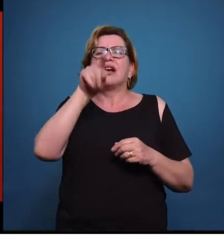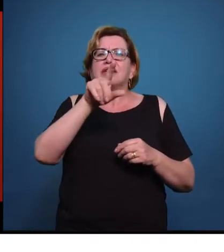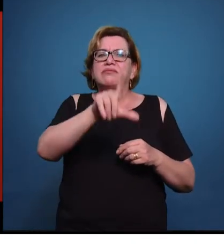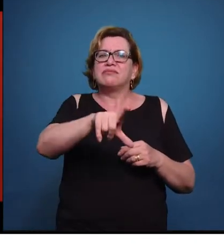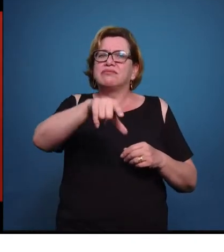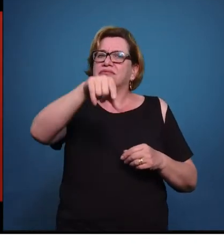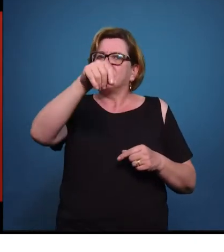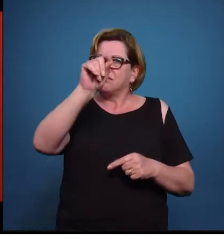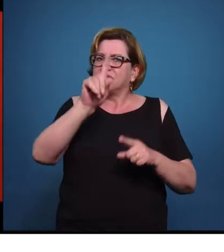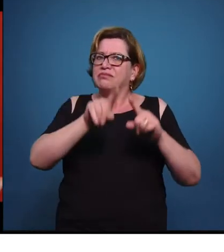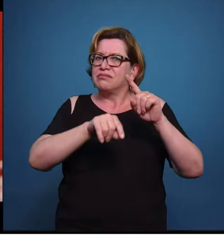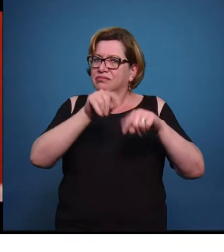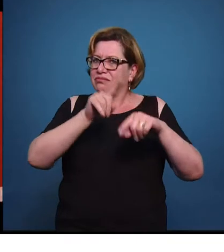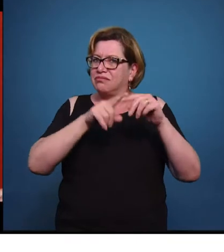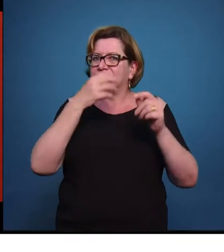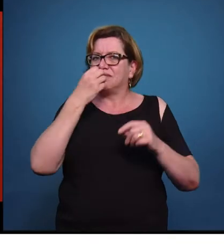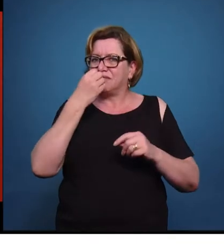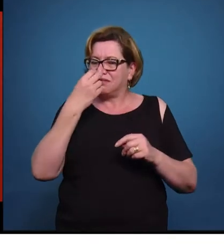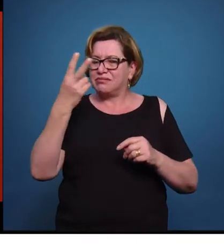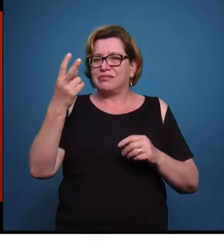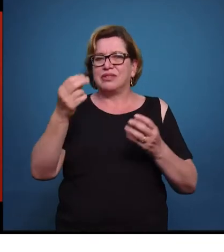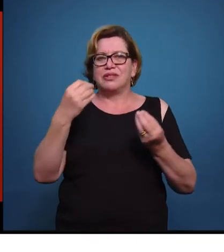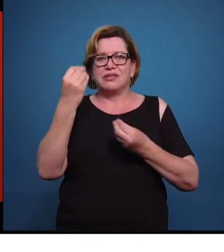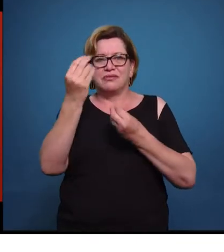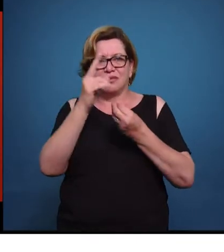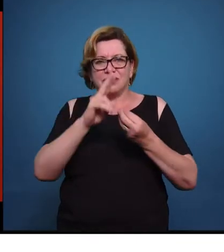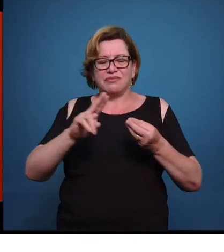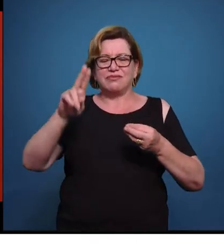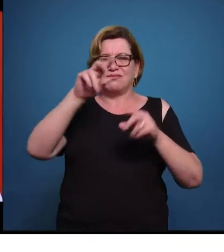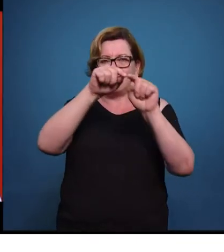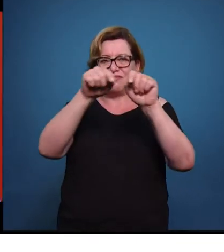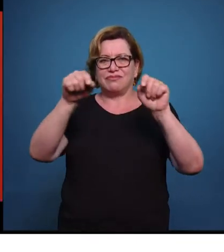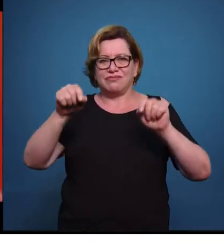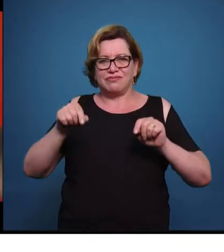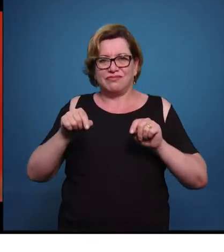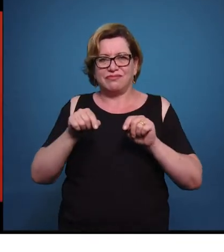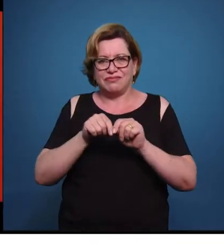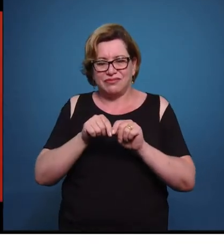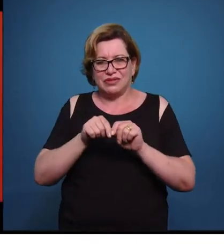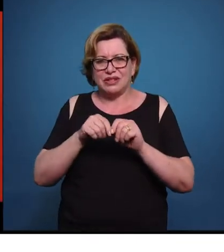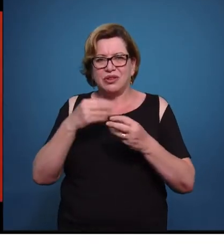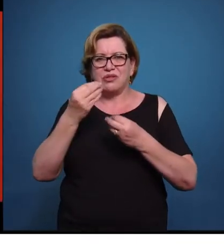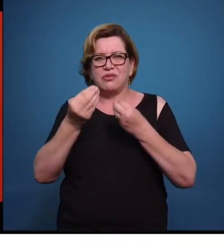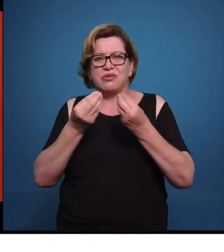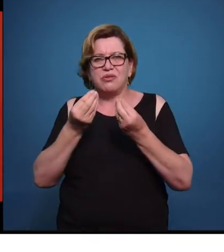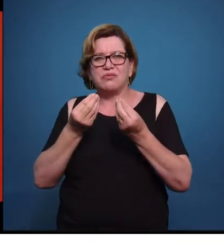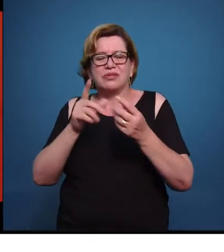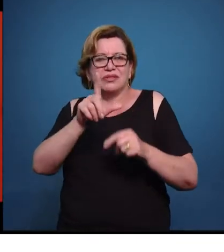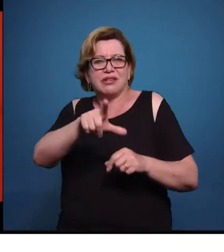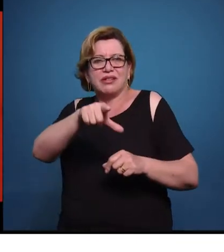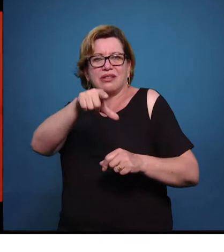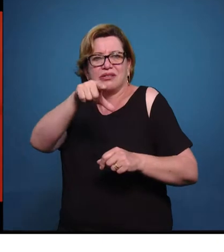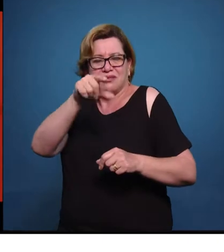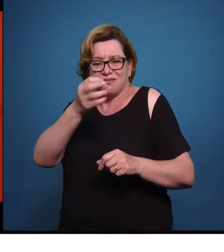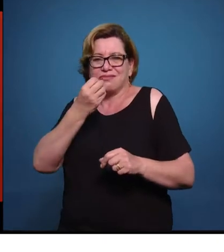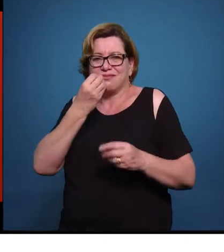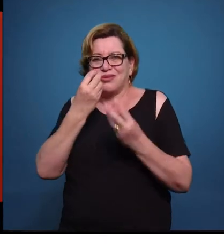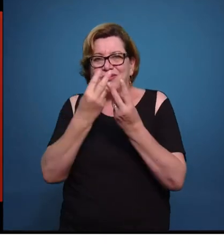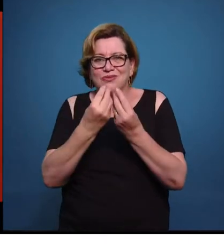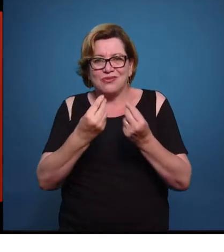bons materiais culturais para levar para o universo da sala de aula. Qual é o caminho para escolher conteúdo de